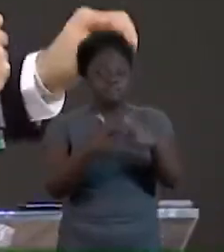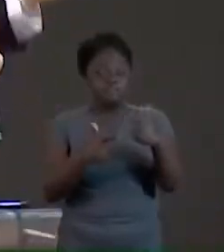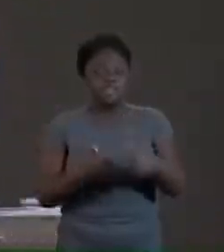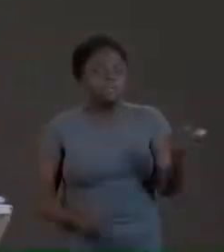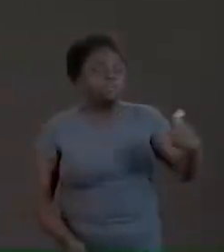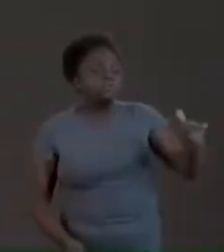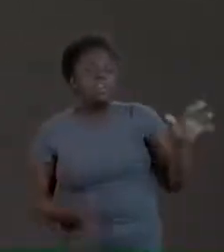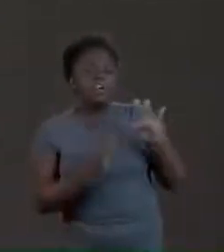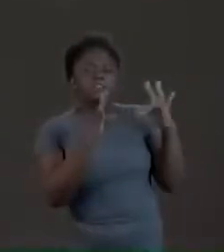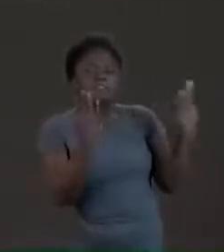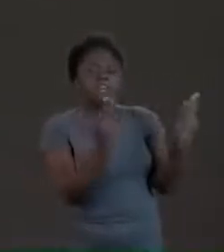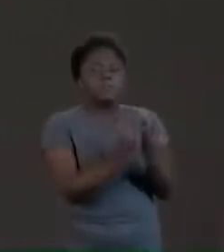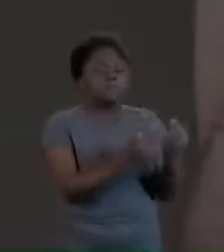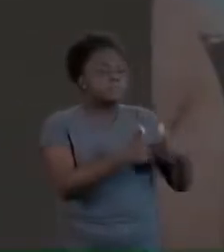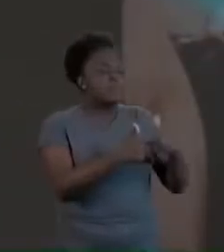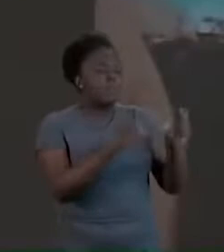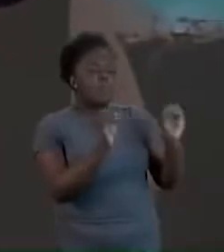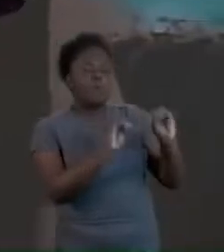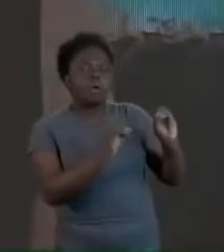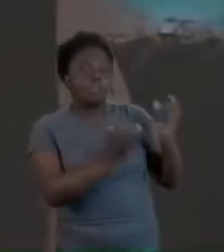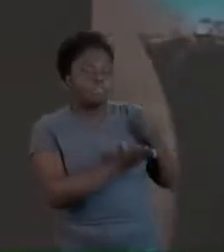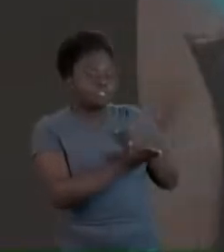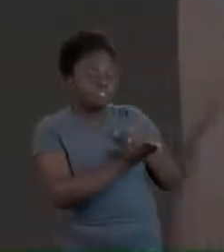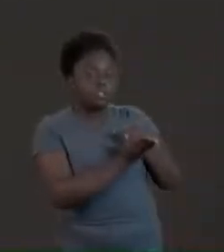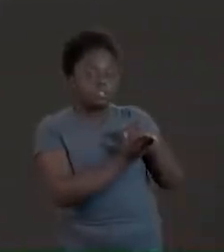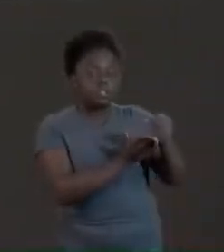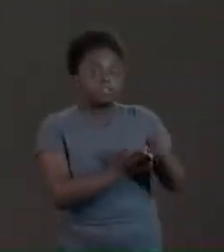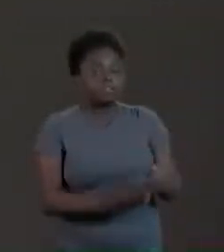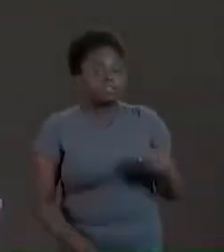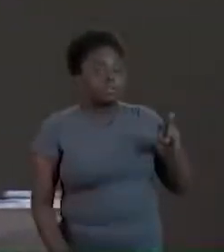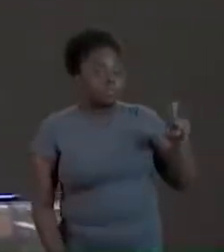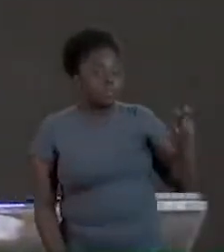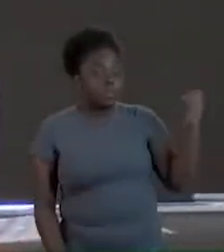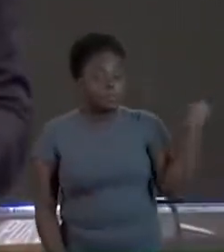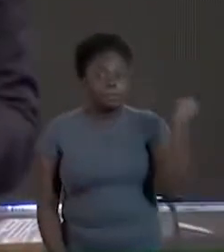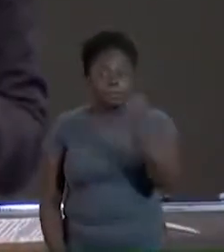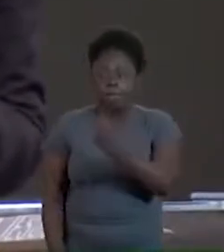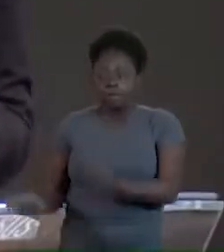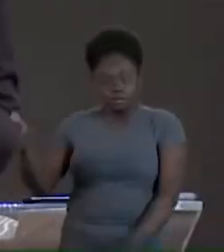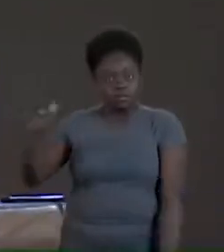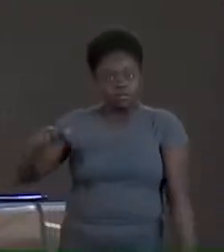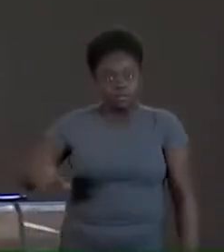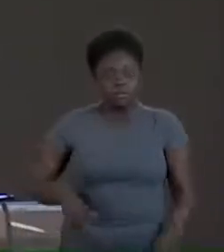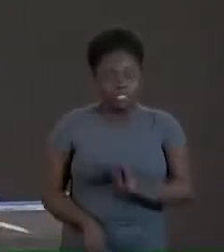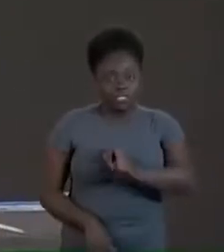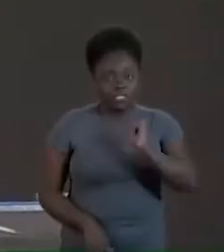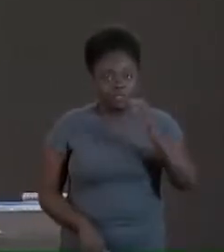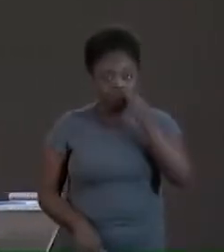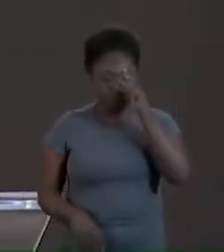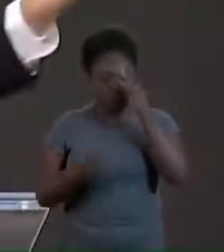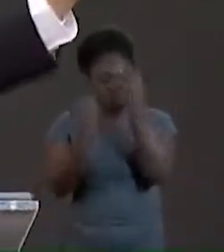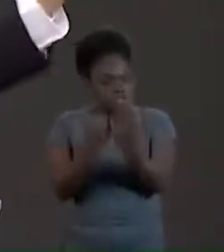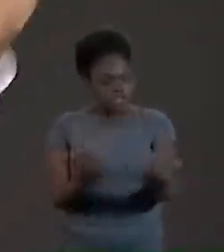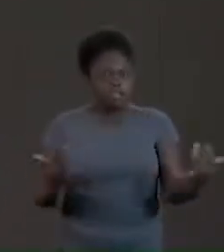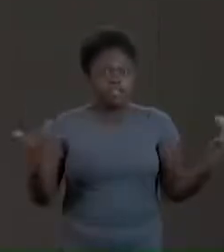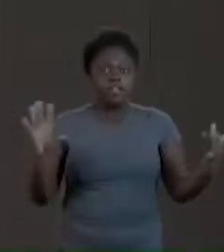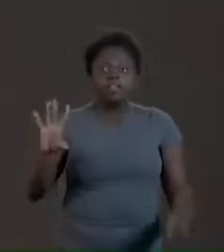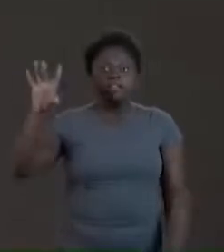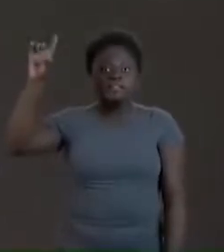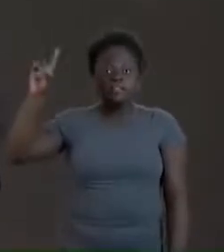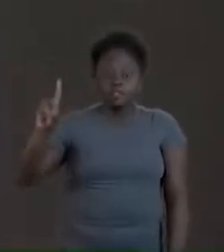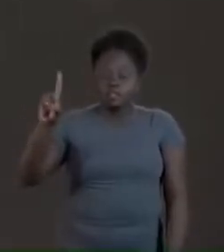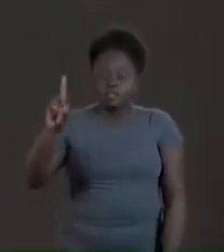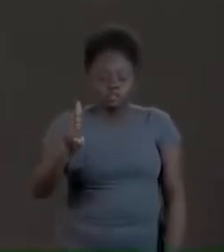família sem problema, desde o Gênesis. Quando um irmão matou o outro. Gente, se num jardim, com Deus